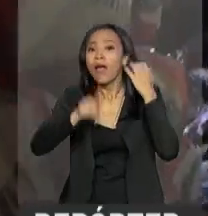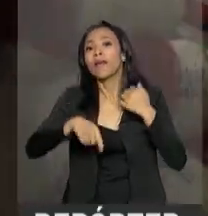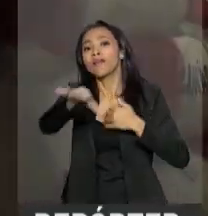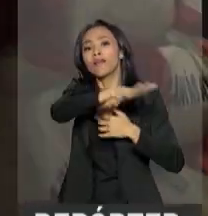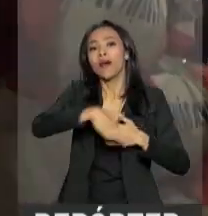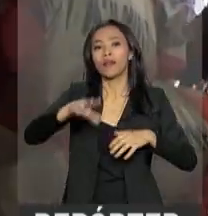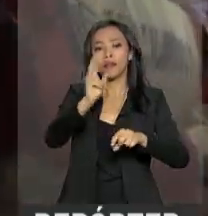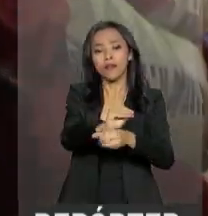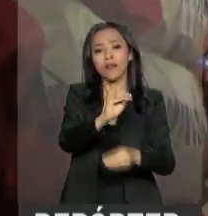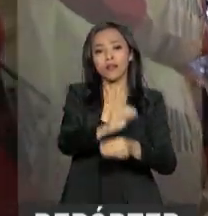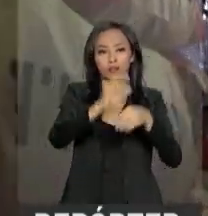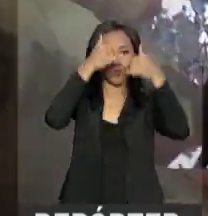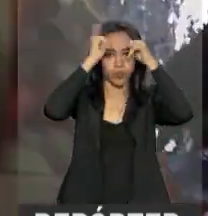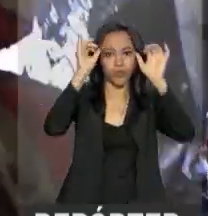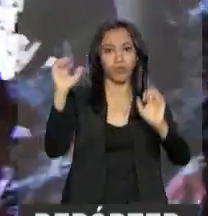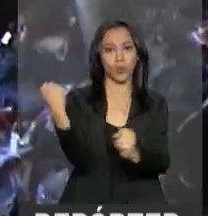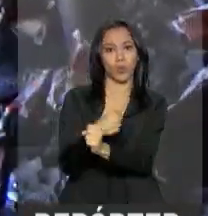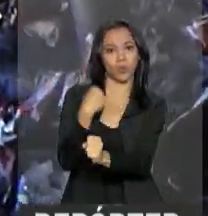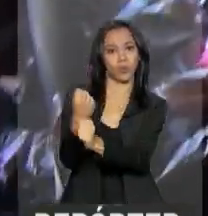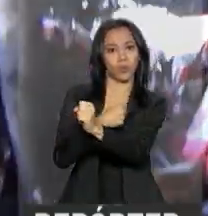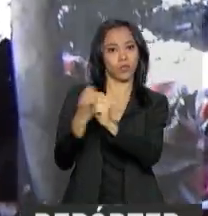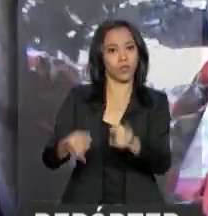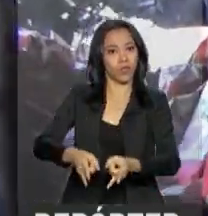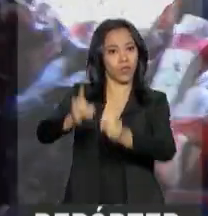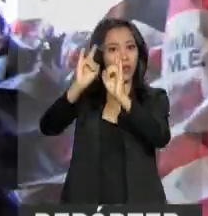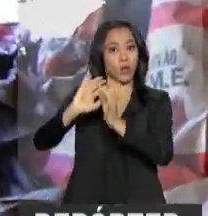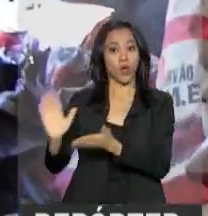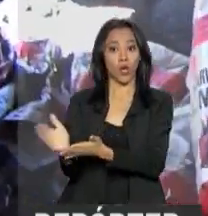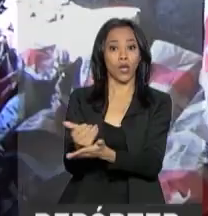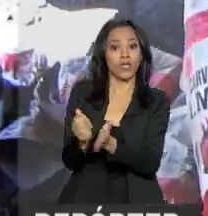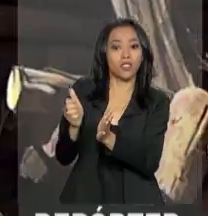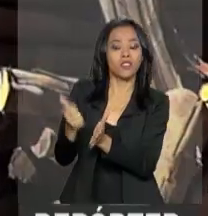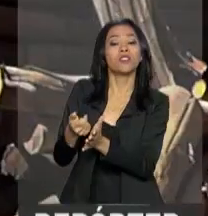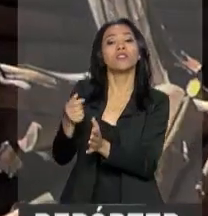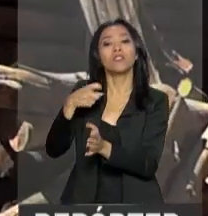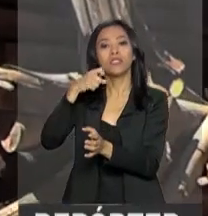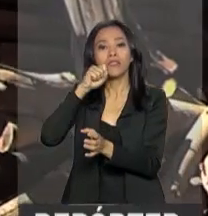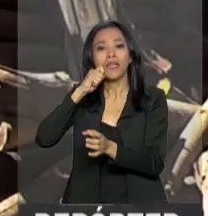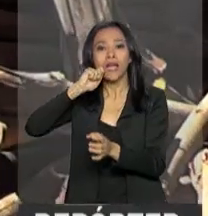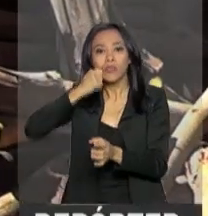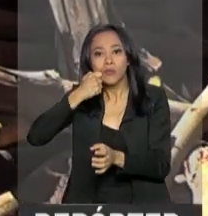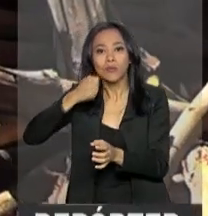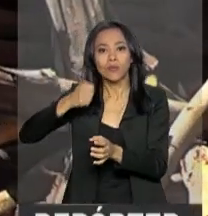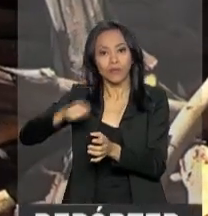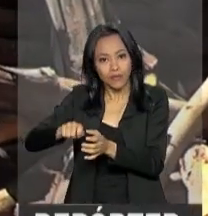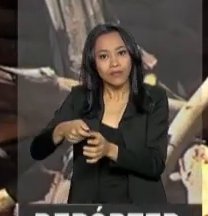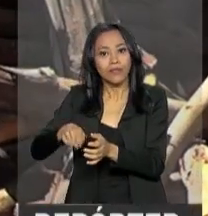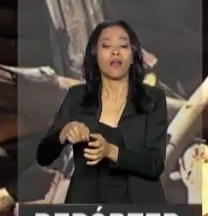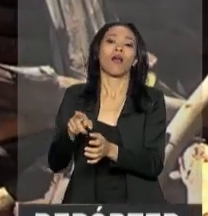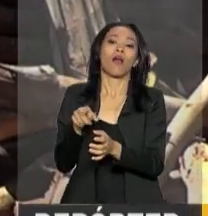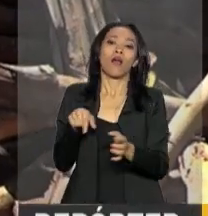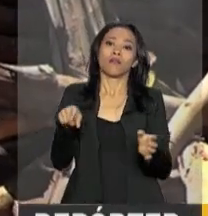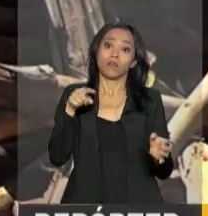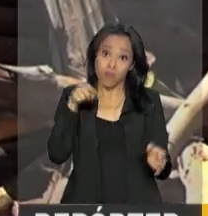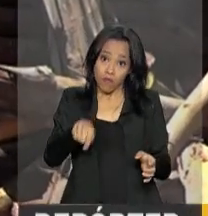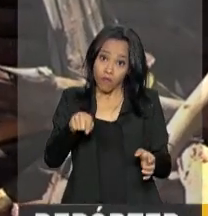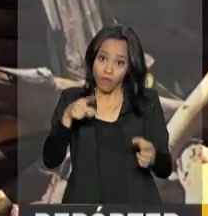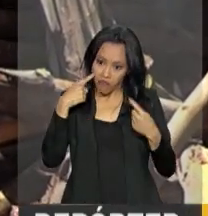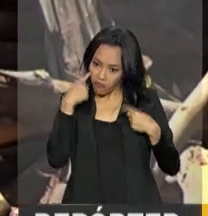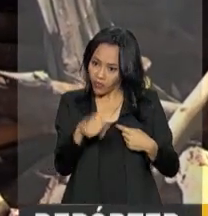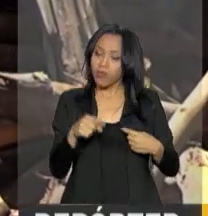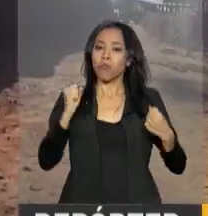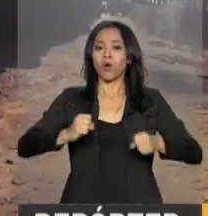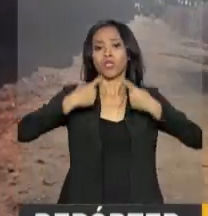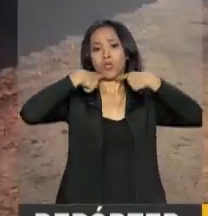bovinos construção civil coleta de castanha e produção de carvão vegetal as denúncias podem ser feitas nas unidades do ministério